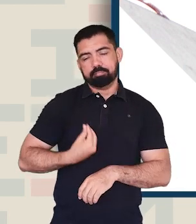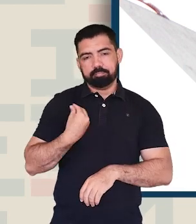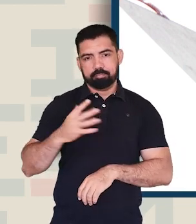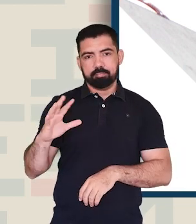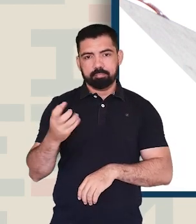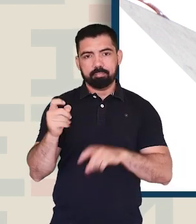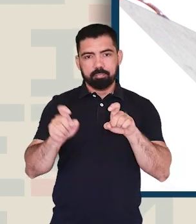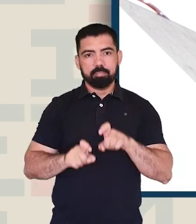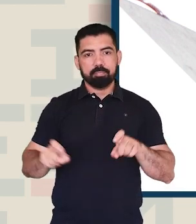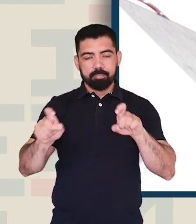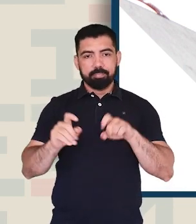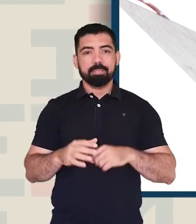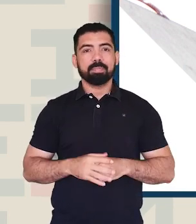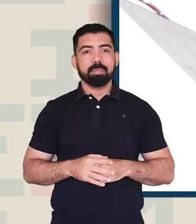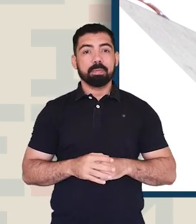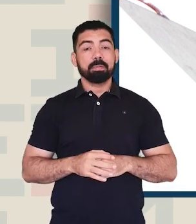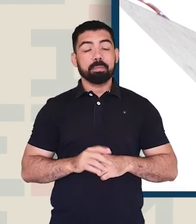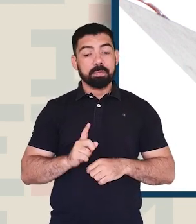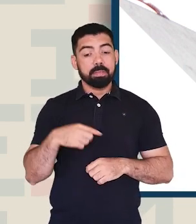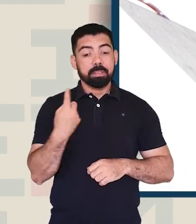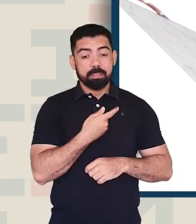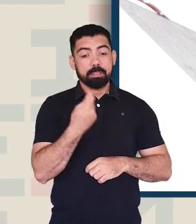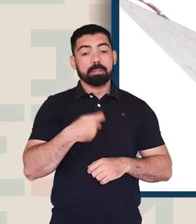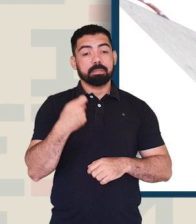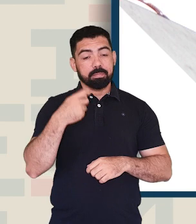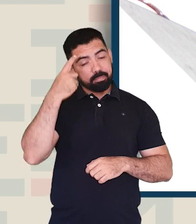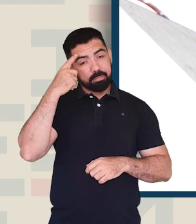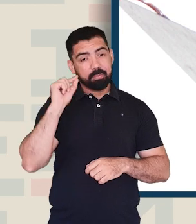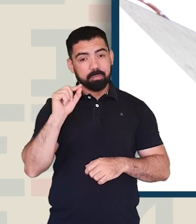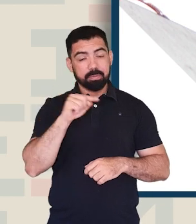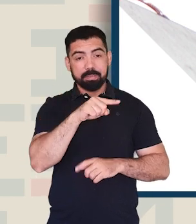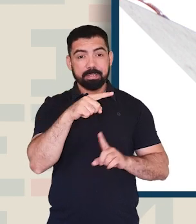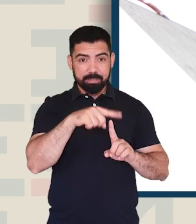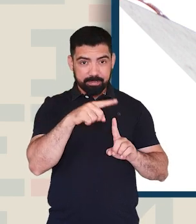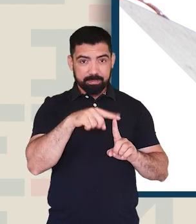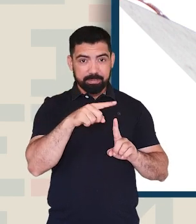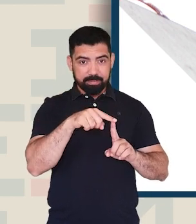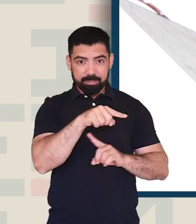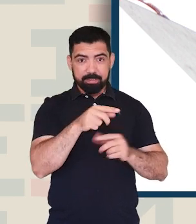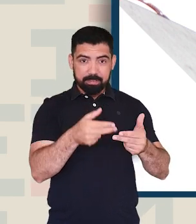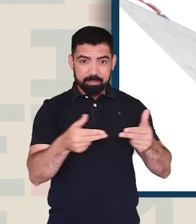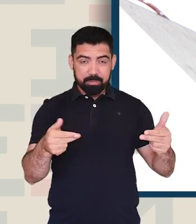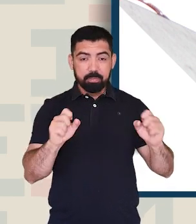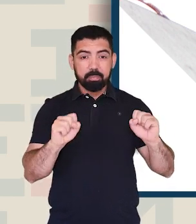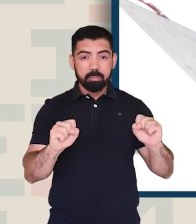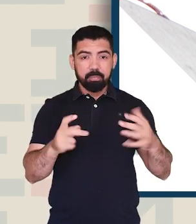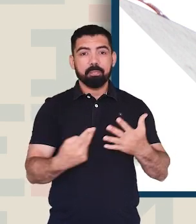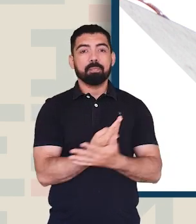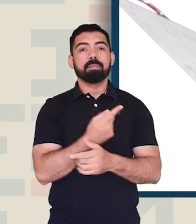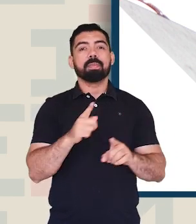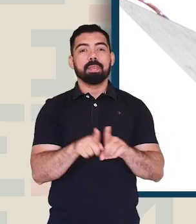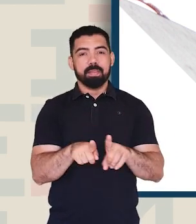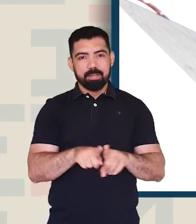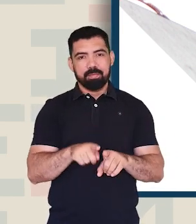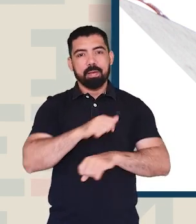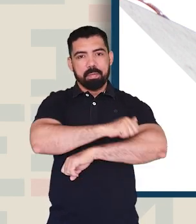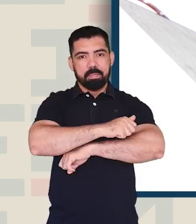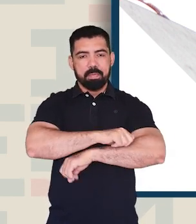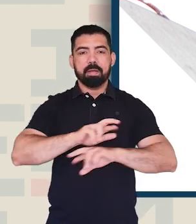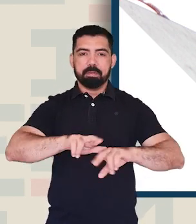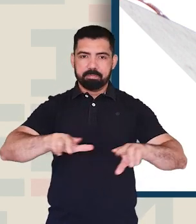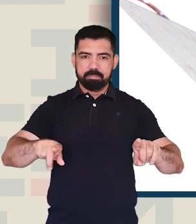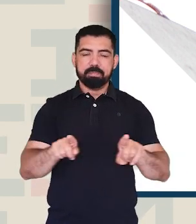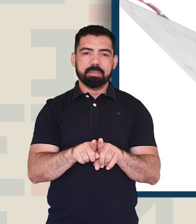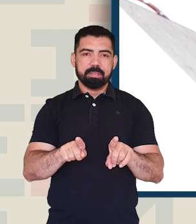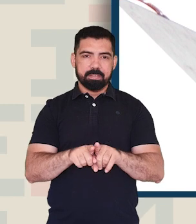no computador, né? A gente tem que pensar que esse tipo de coisa pode acontecer também com essas